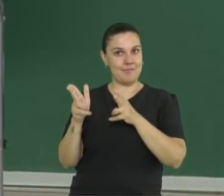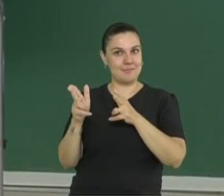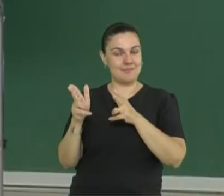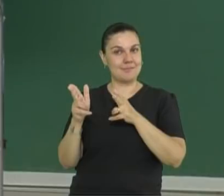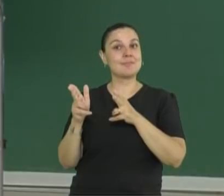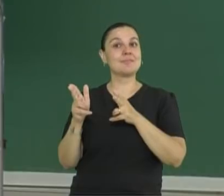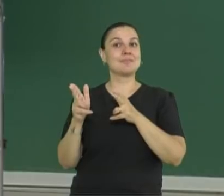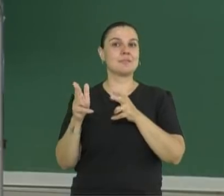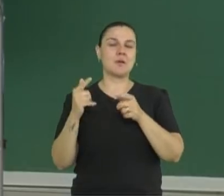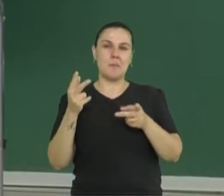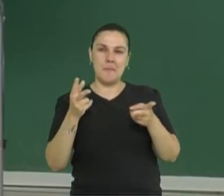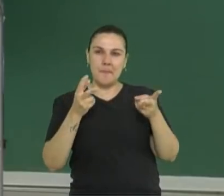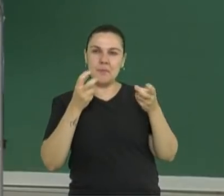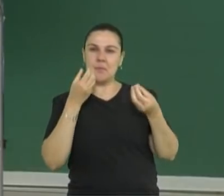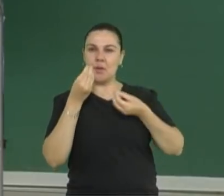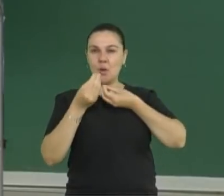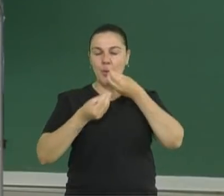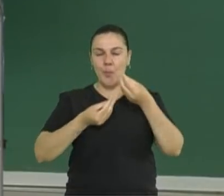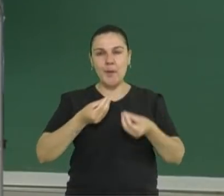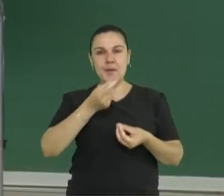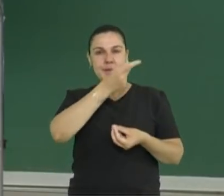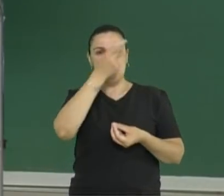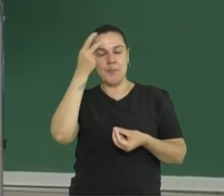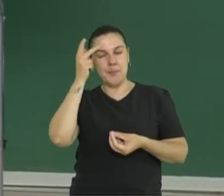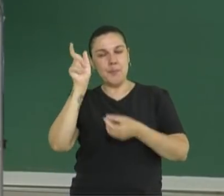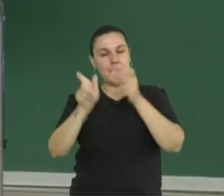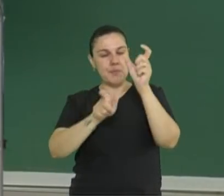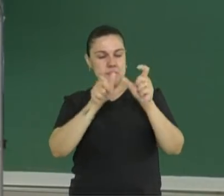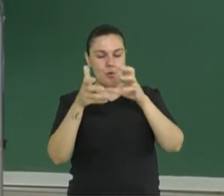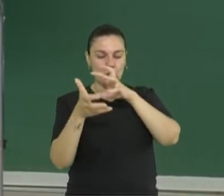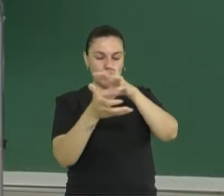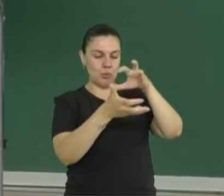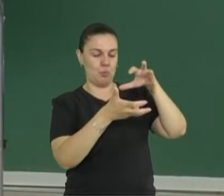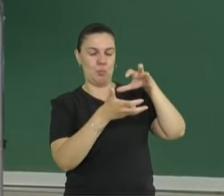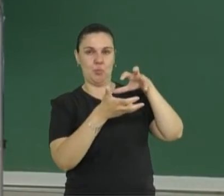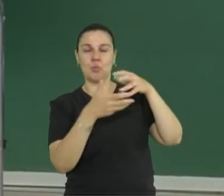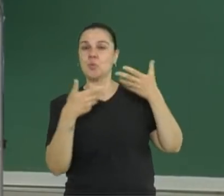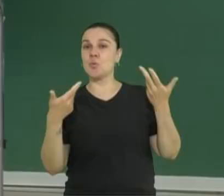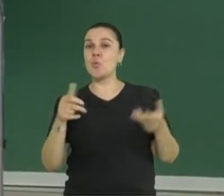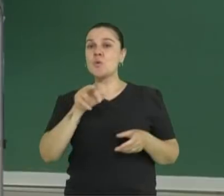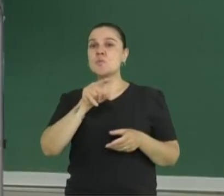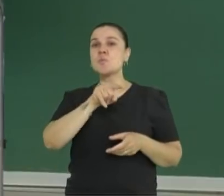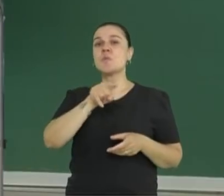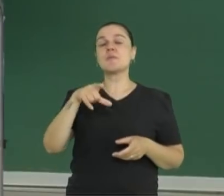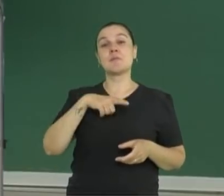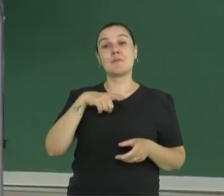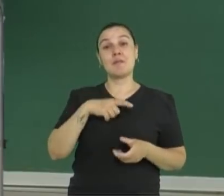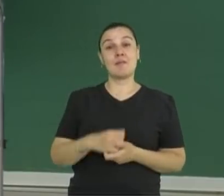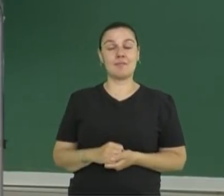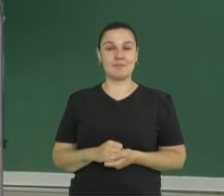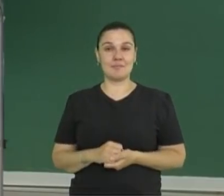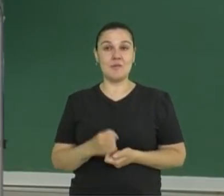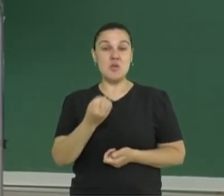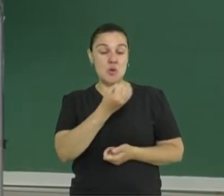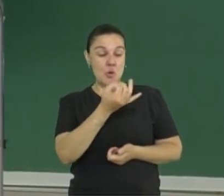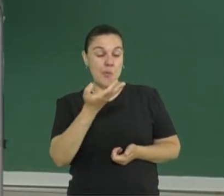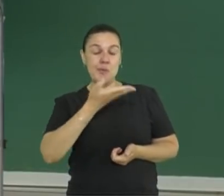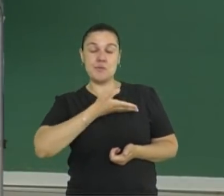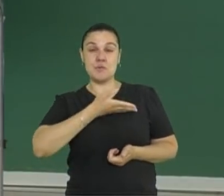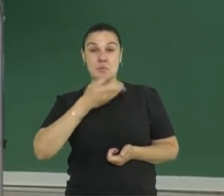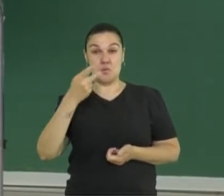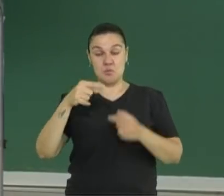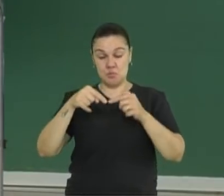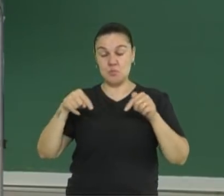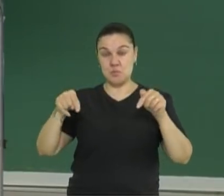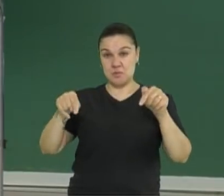iguais. Vejam quantas pessoas existem no mundo. Quantos irmãos você tem? Quantos colegas de classe